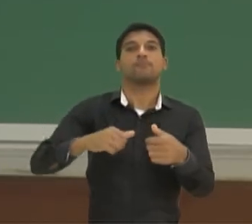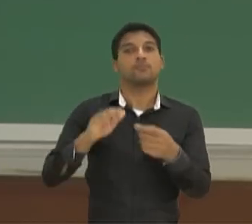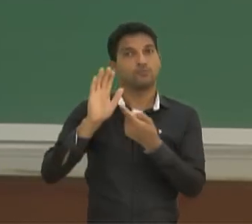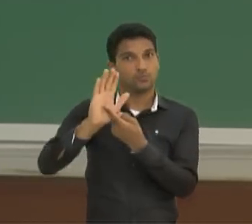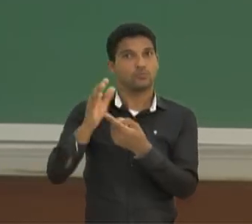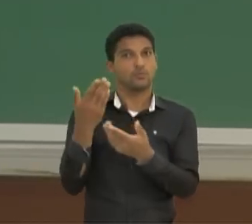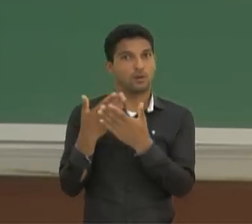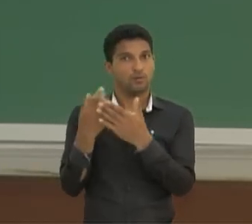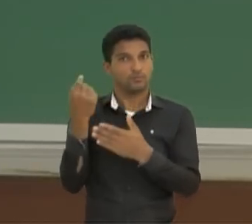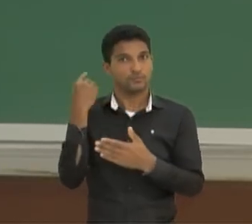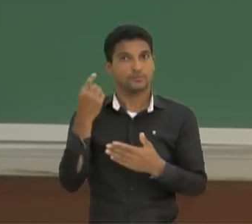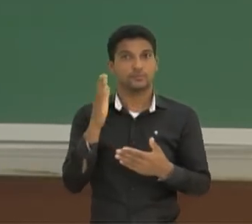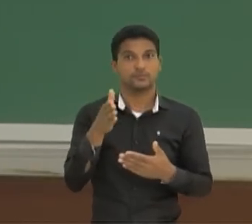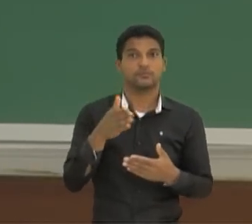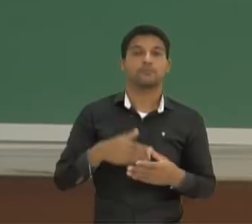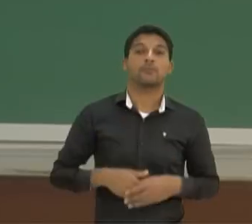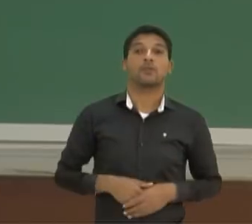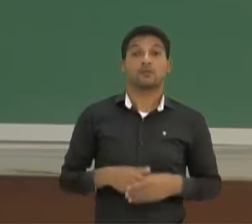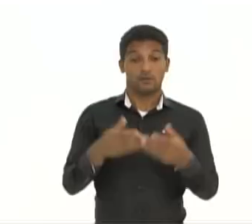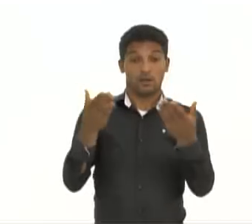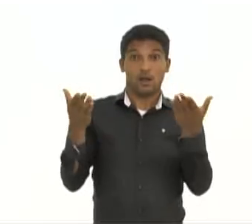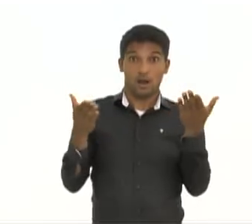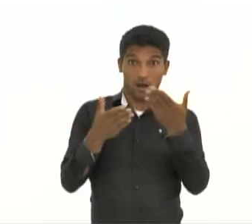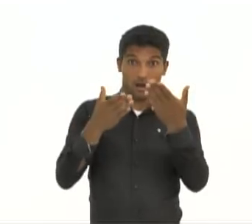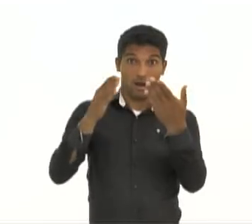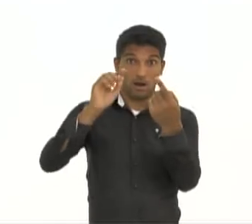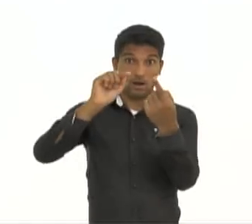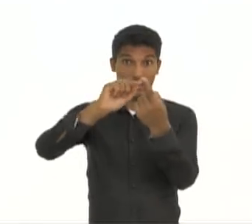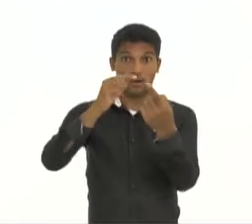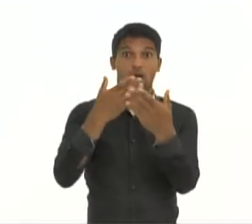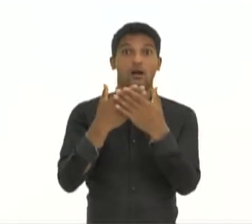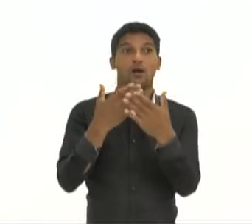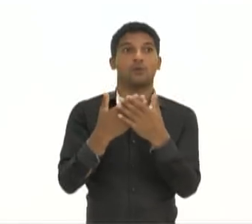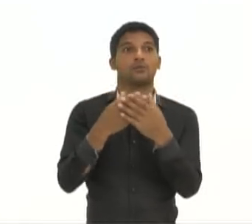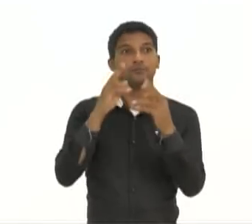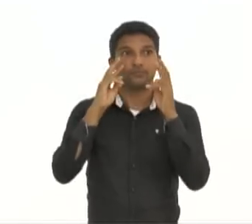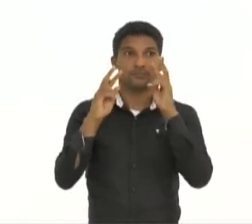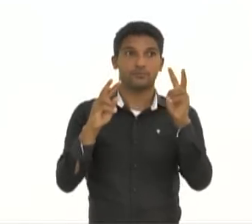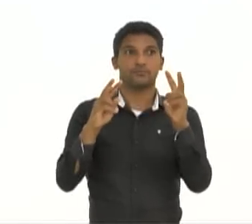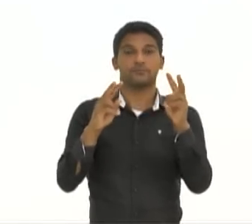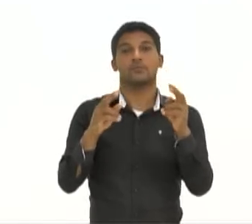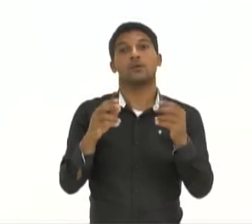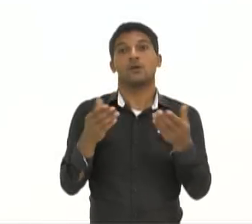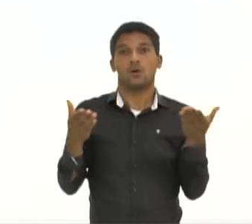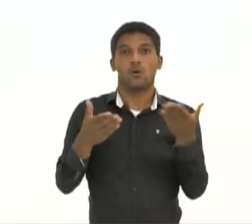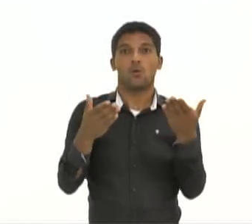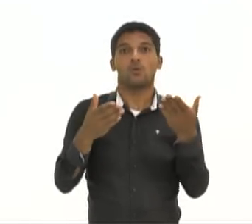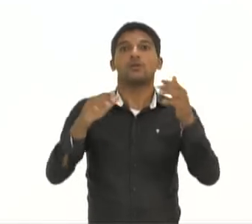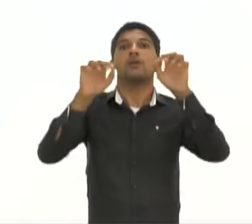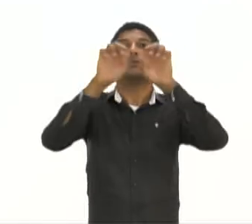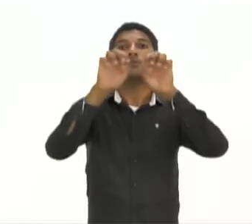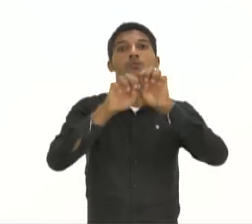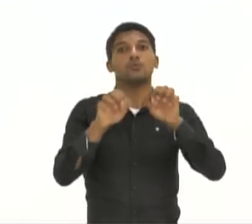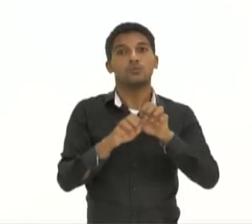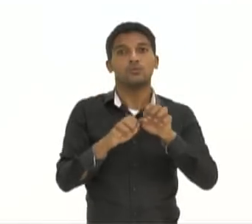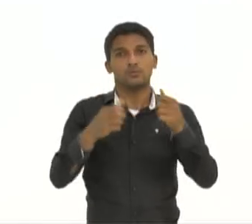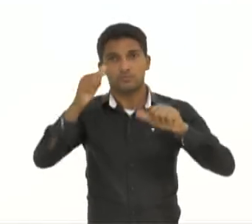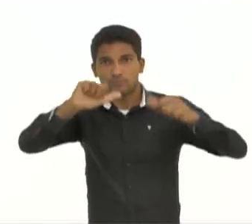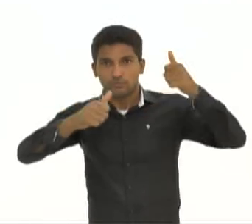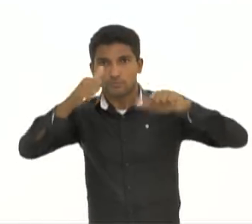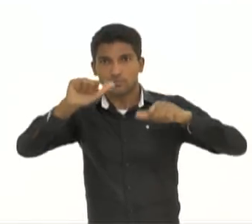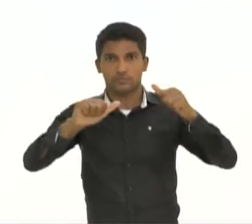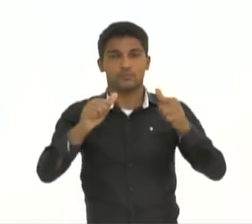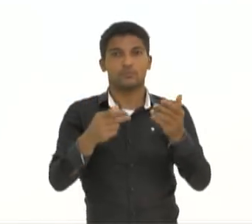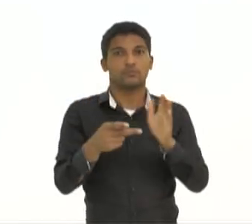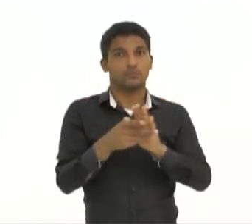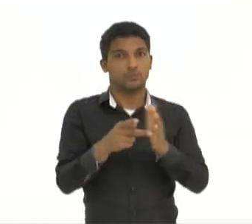ler comigo quais são os objetivos da nossa aula. Então, a gente vai analisar a estrutura composicional de uma carta de reclamação